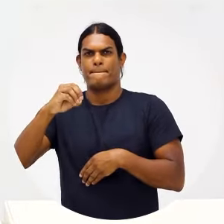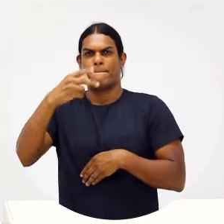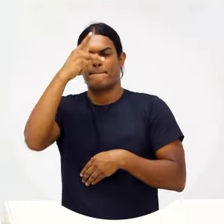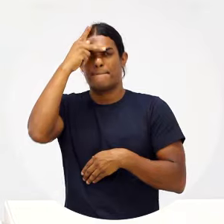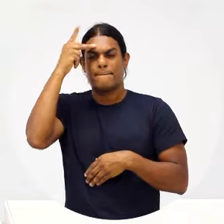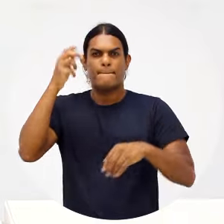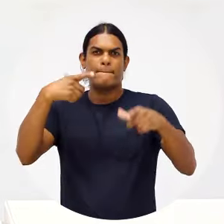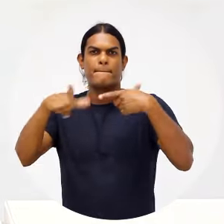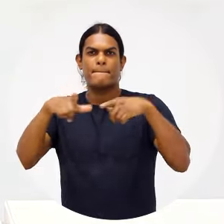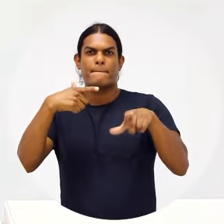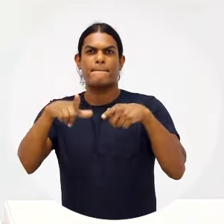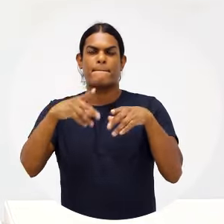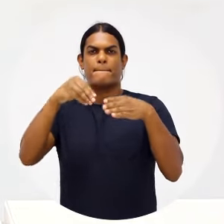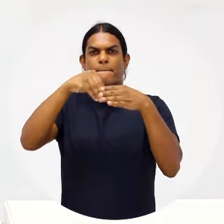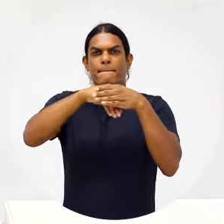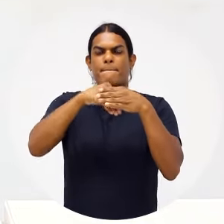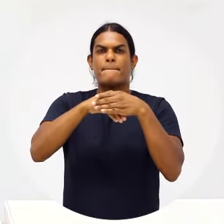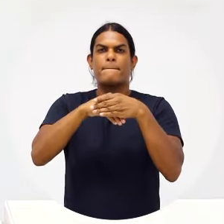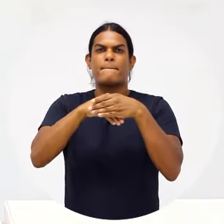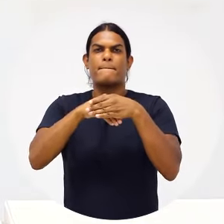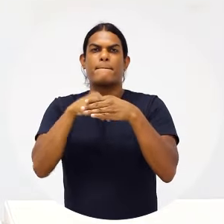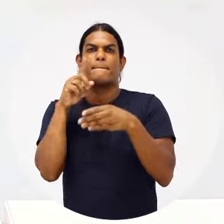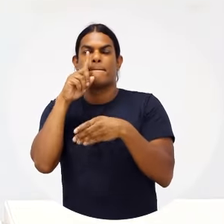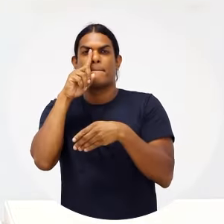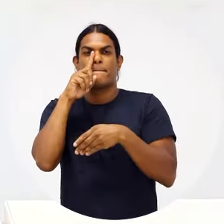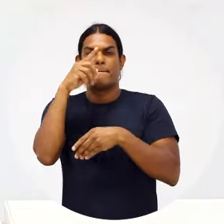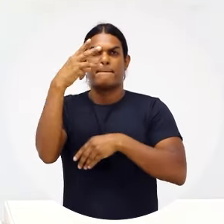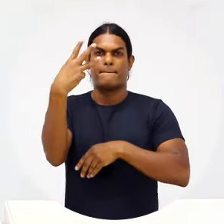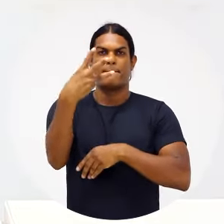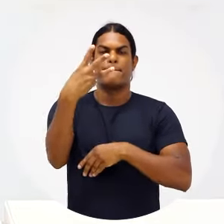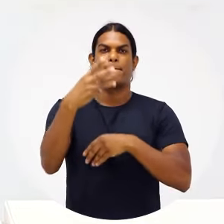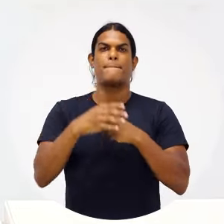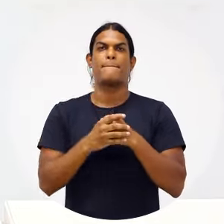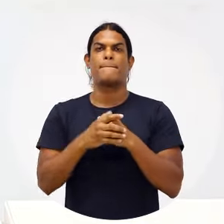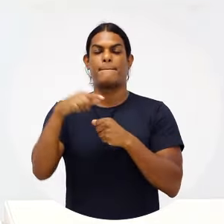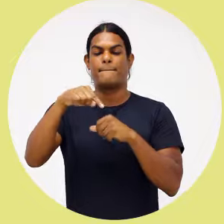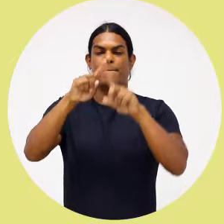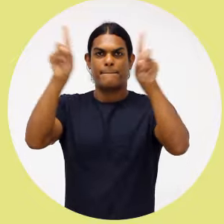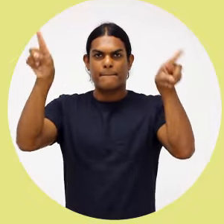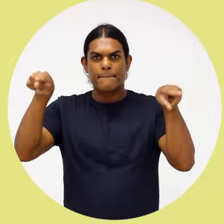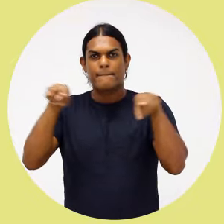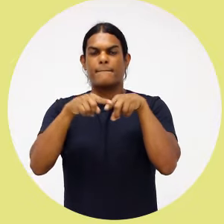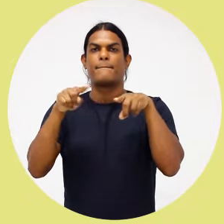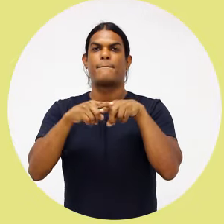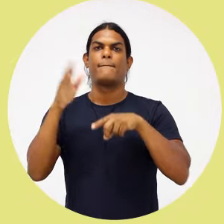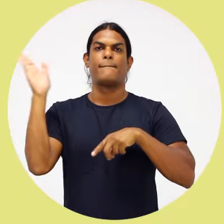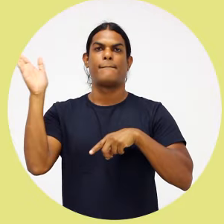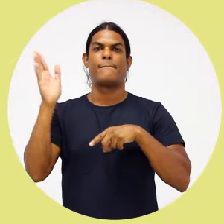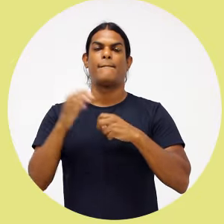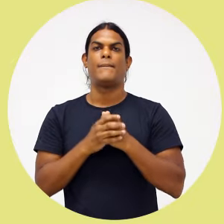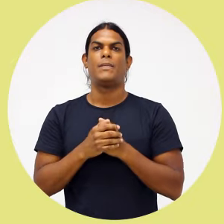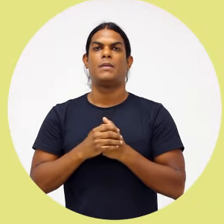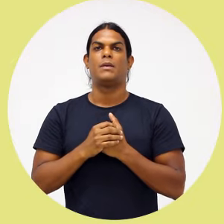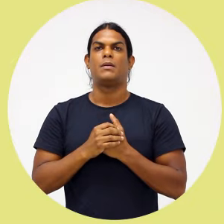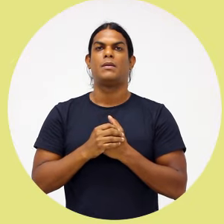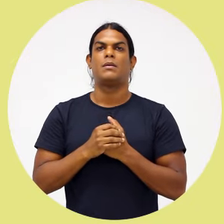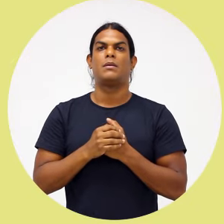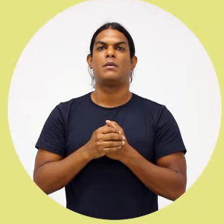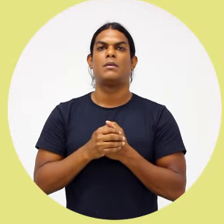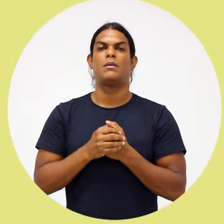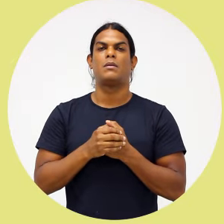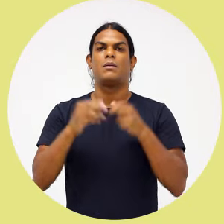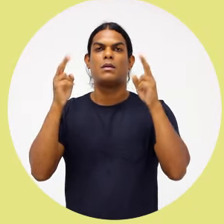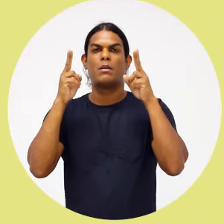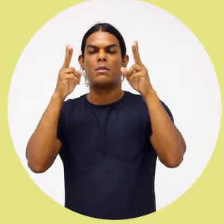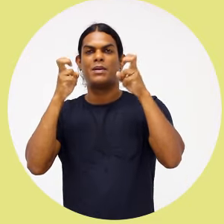e que ela faz parte do grau de risco 3. Então, por essa tabela que a gente está visualizando, por esse quadro 2, a gente vai